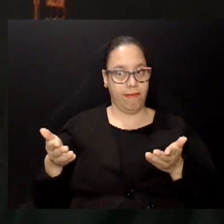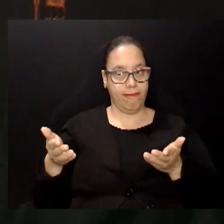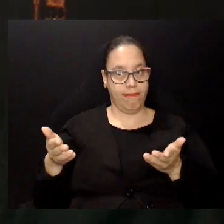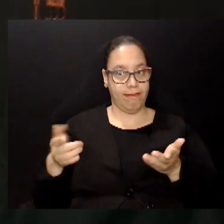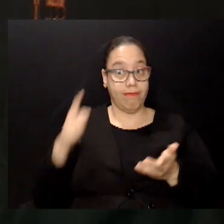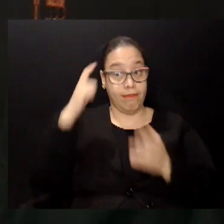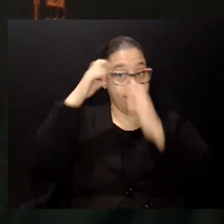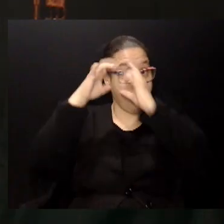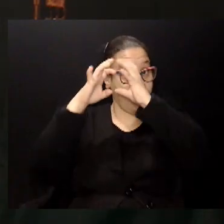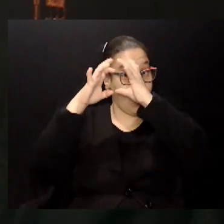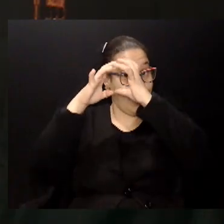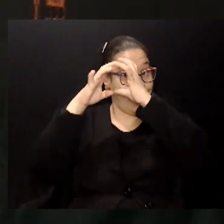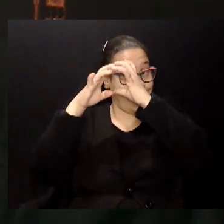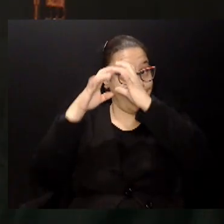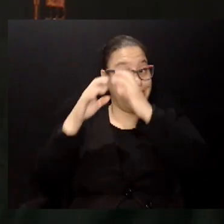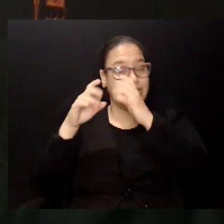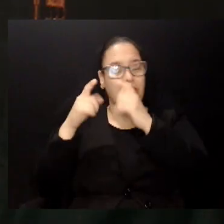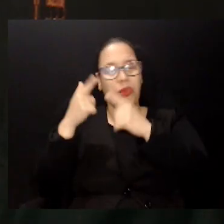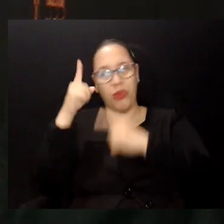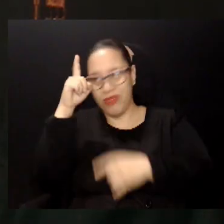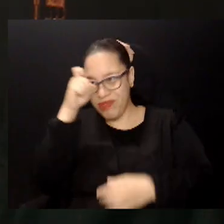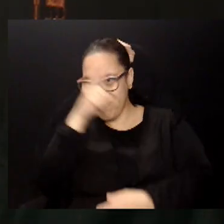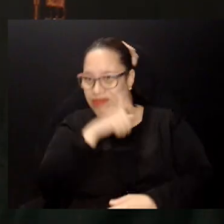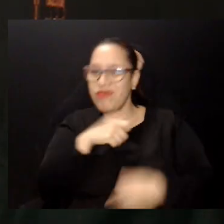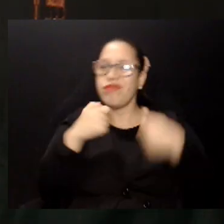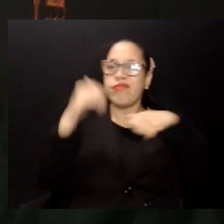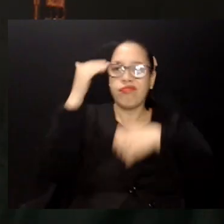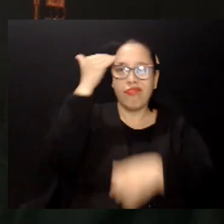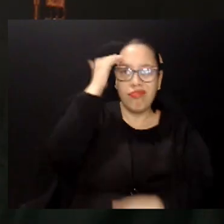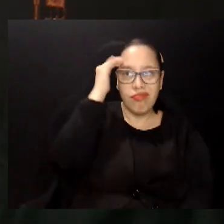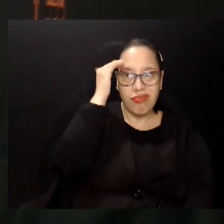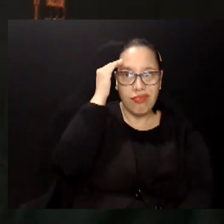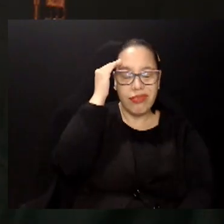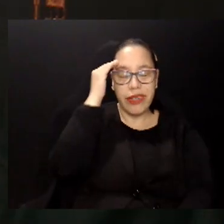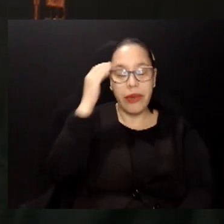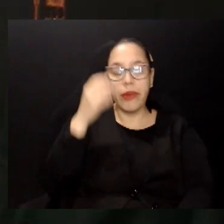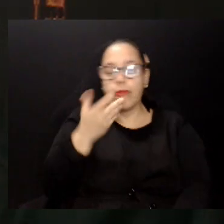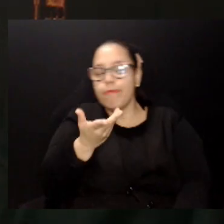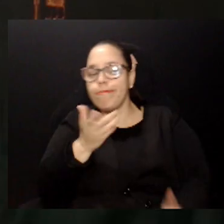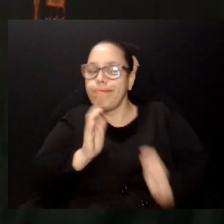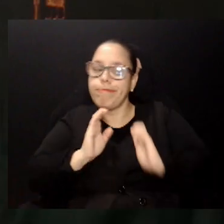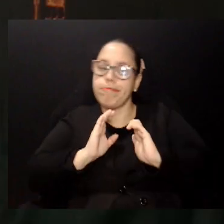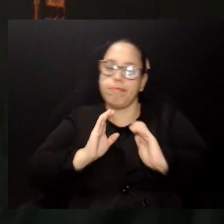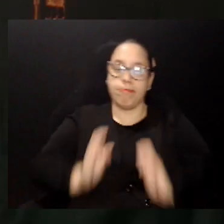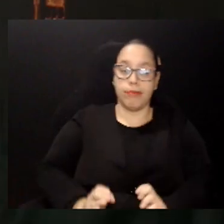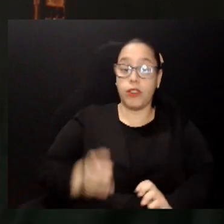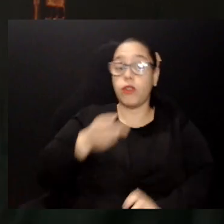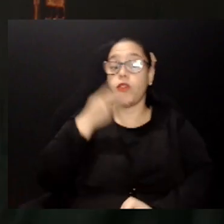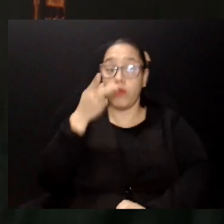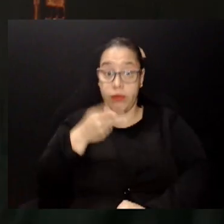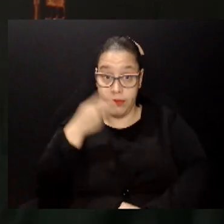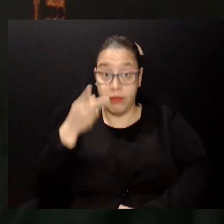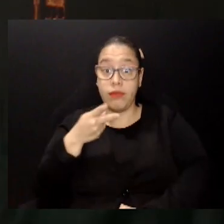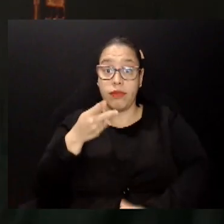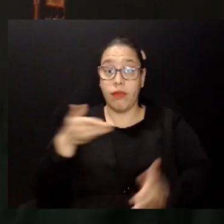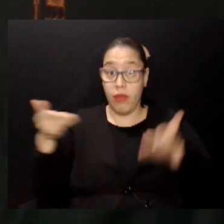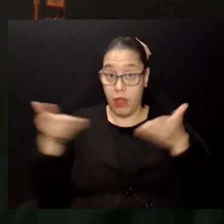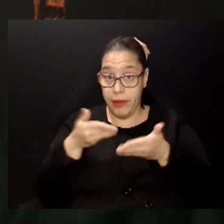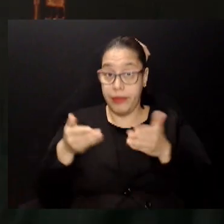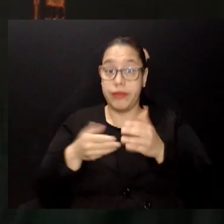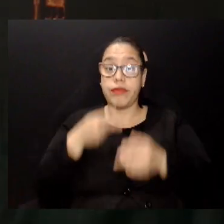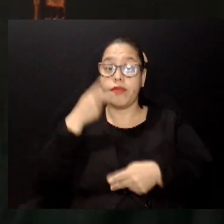muito complexo, a gente precisa entender como a gente funciona, a gente precisa falar de comportamento, e hoje nós falamos sobre